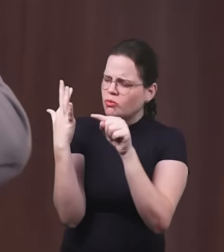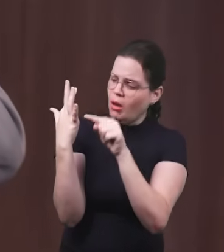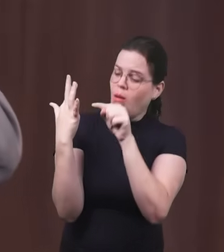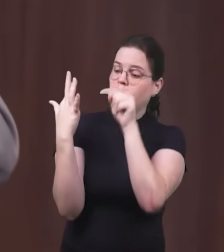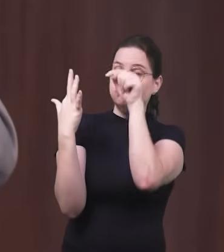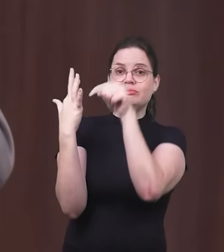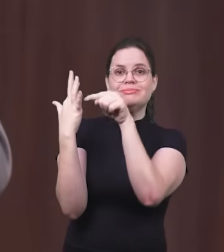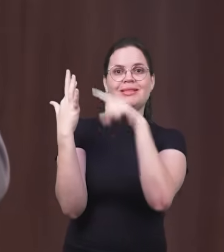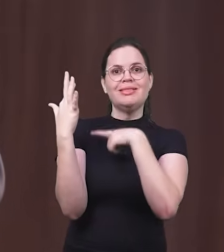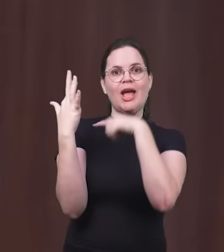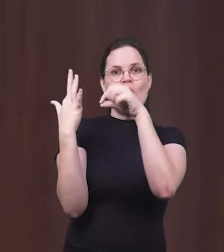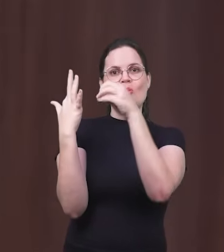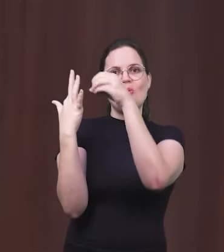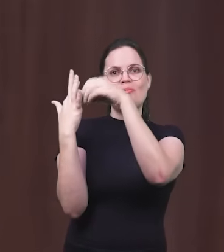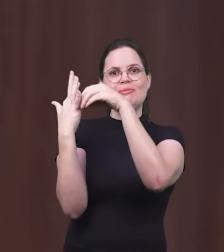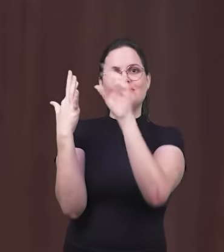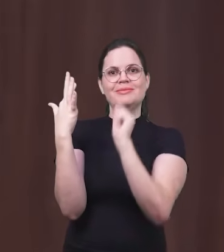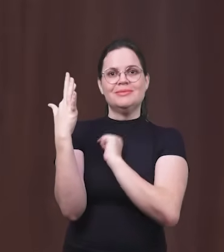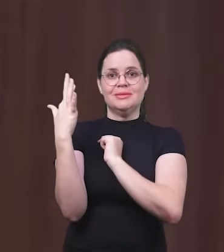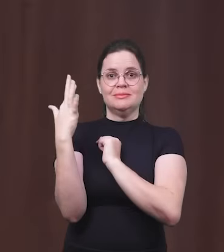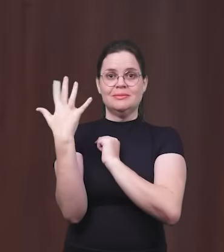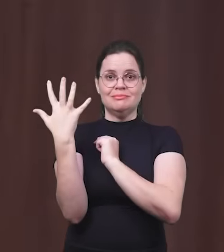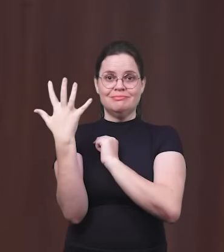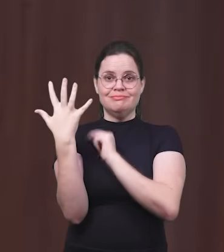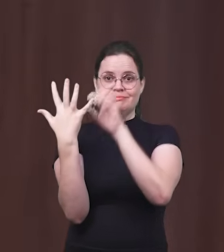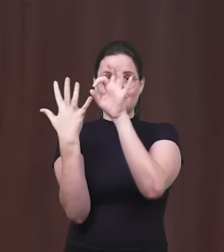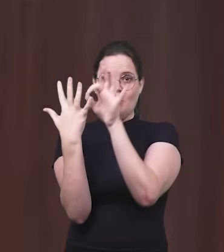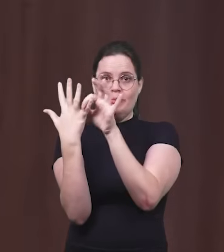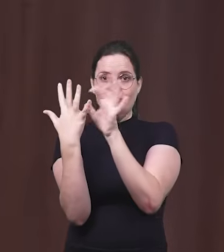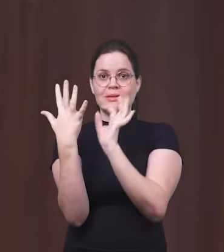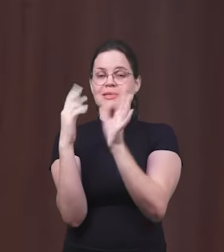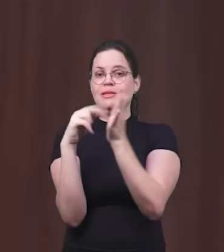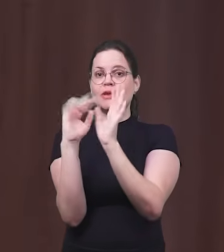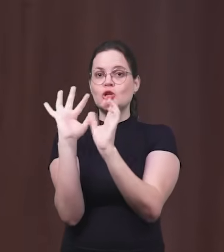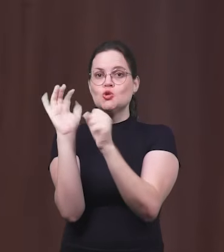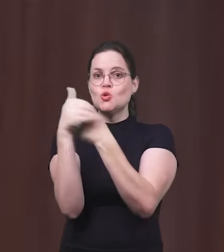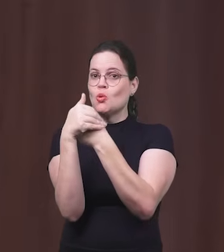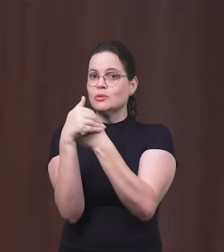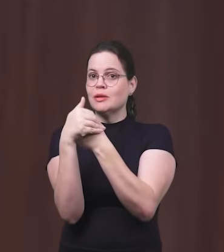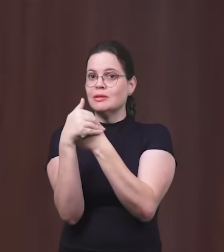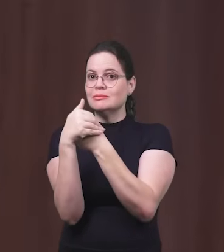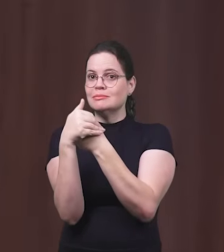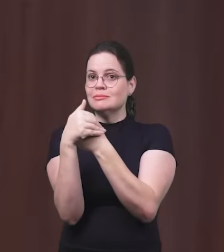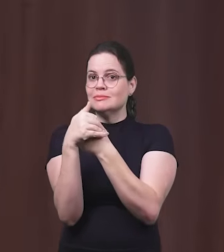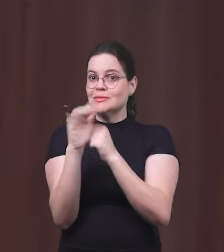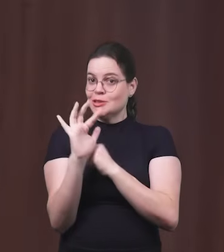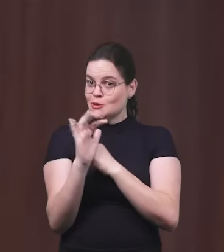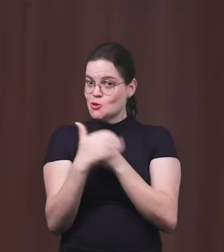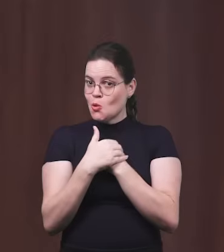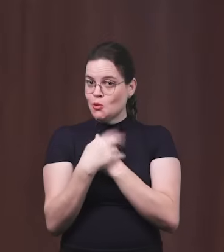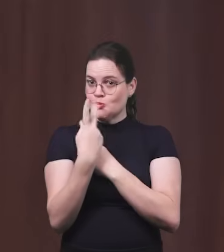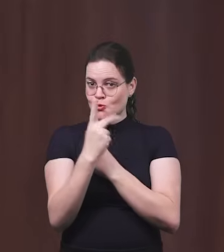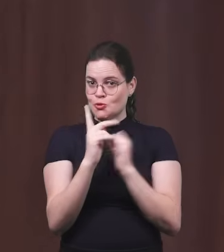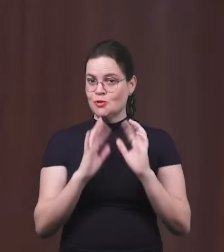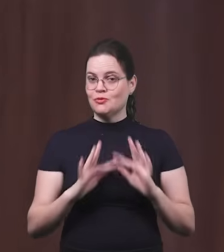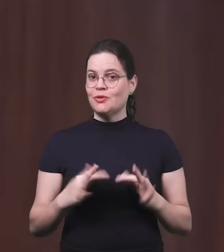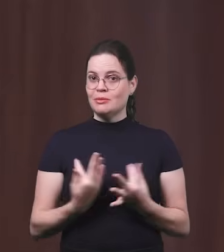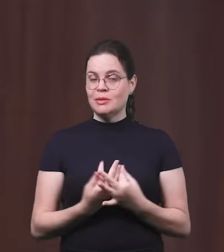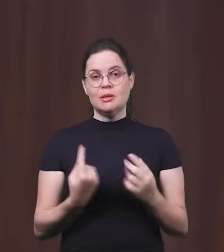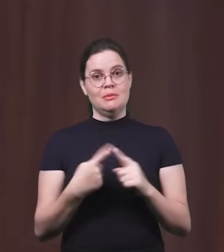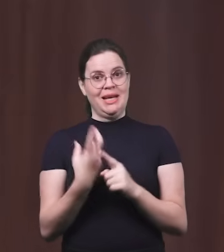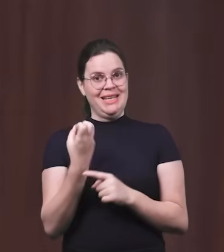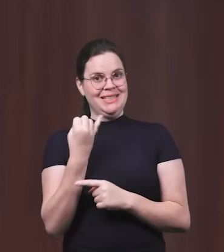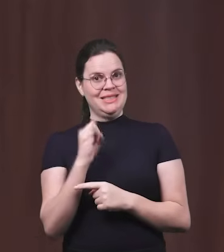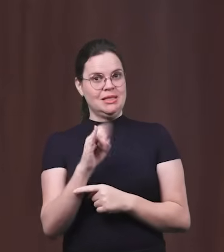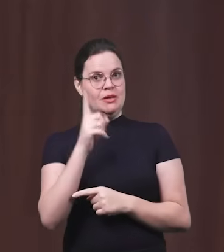dentro? Ou seja, esconda a sua família. Porque se o pássaro colocar o